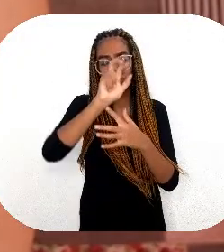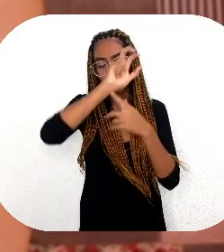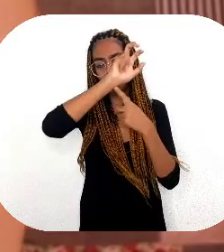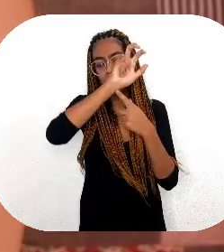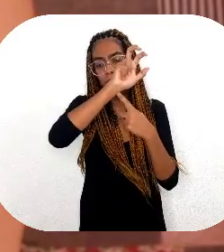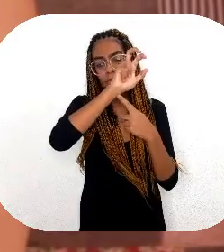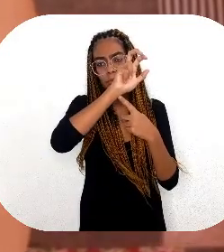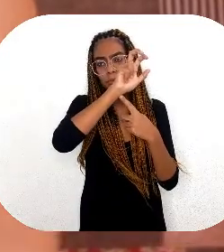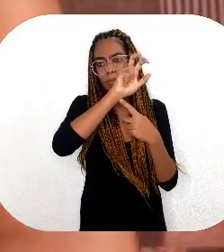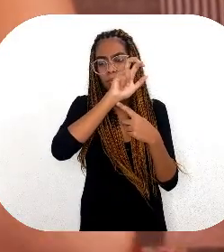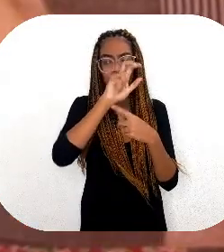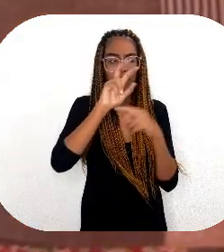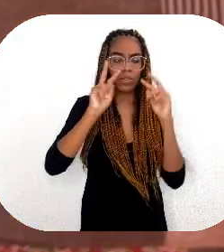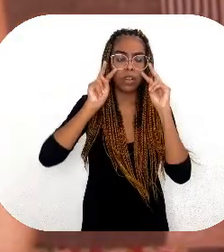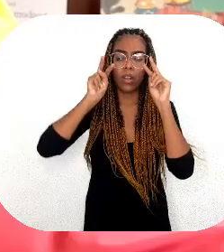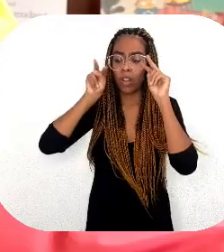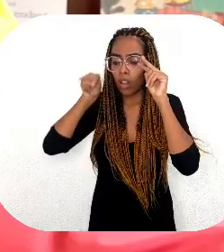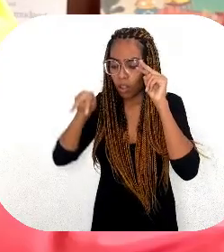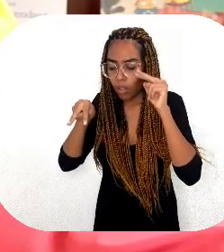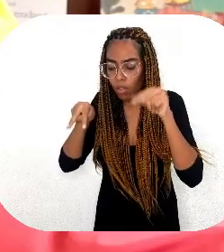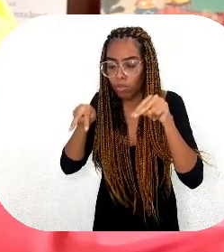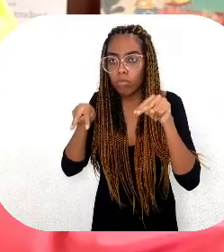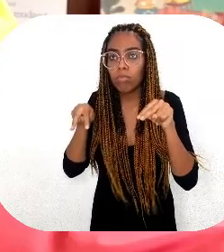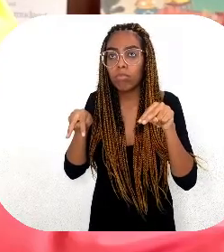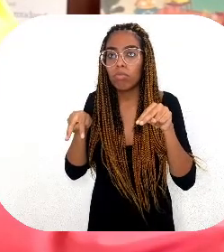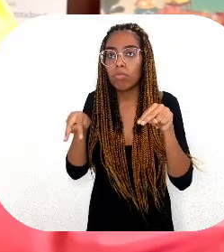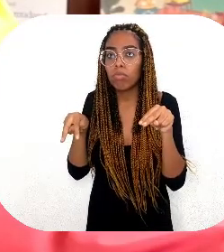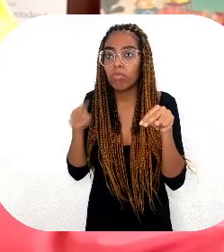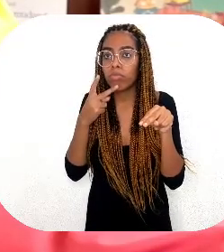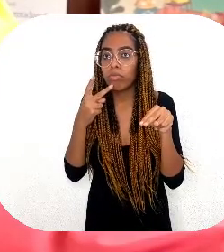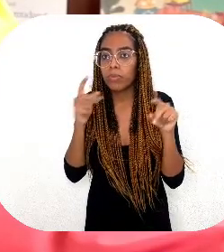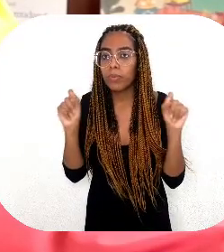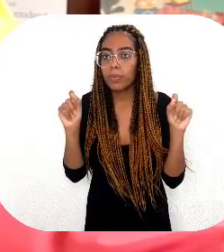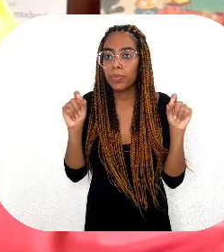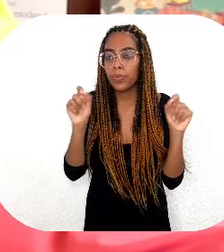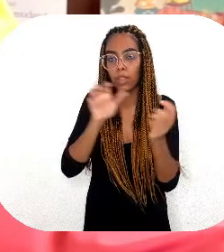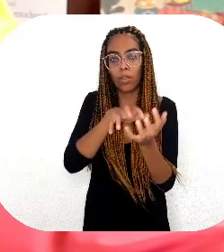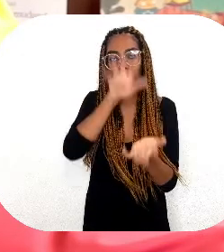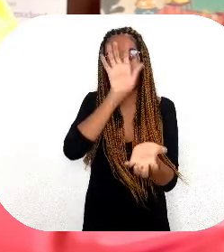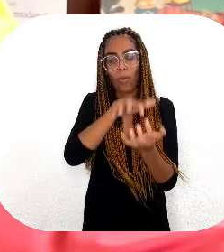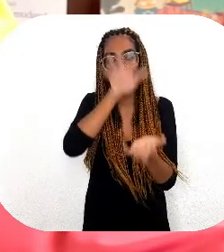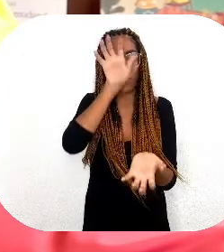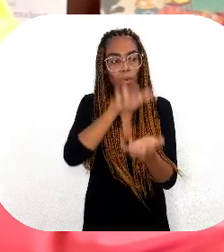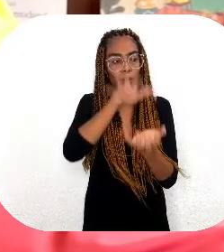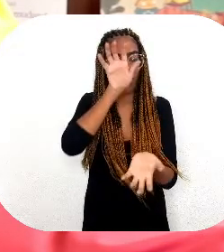pulou. Pulou. Pulou e quando estava num galho bem alto, ele olhou para baixo.